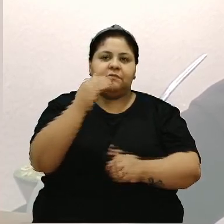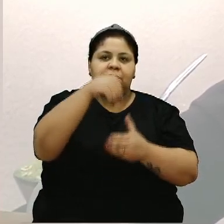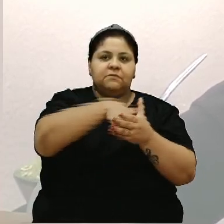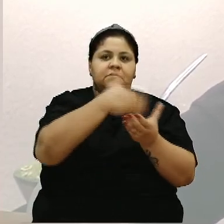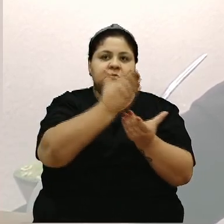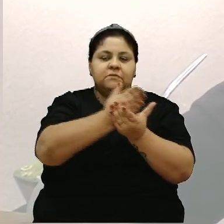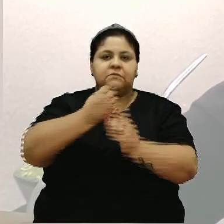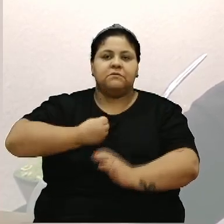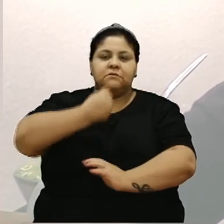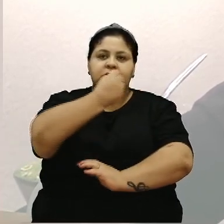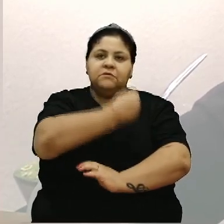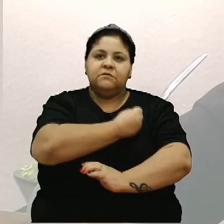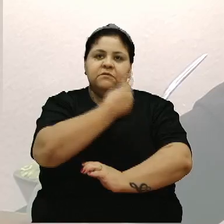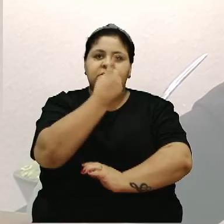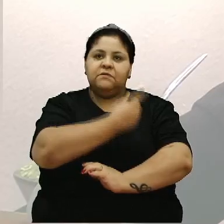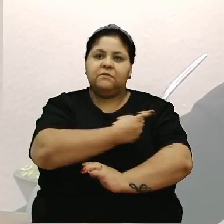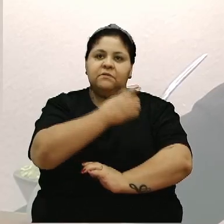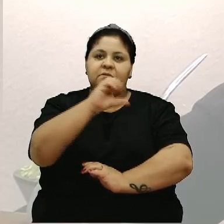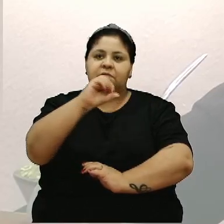contido no processo número